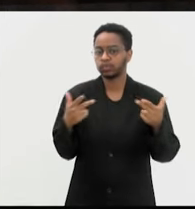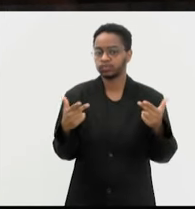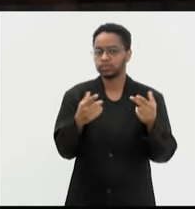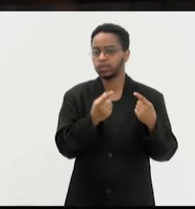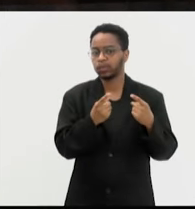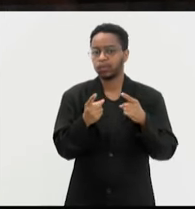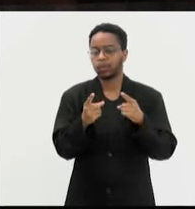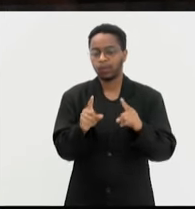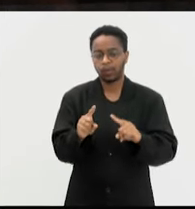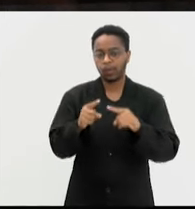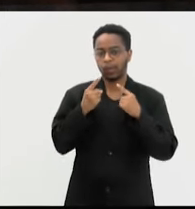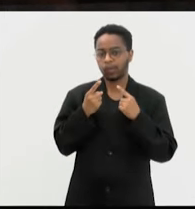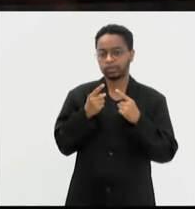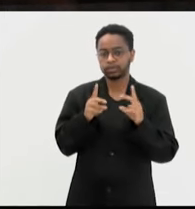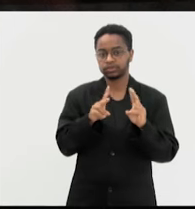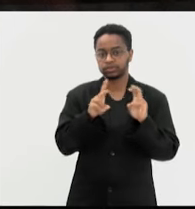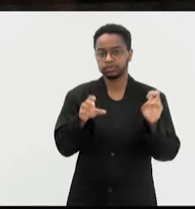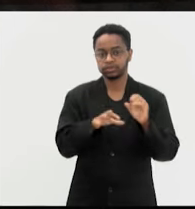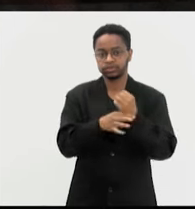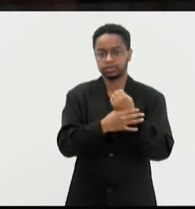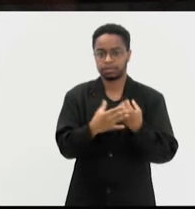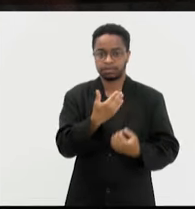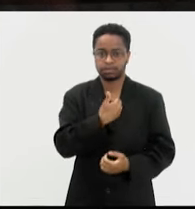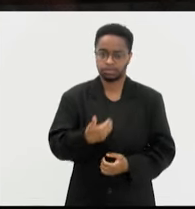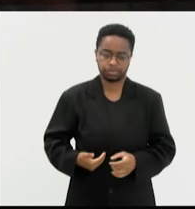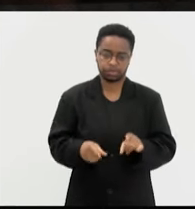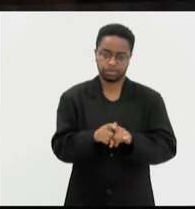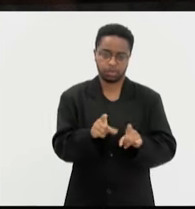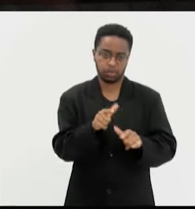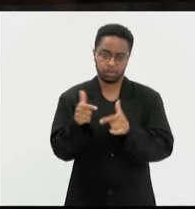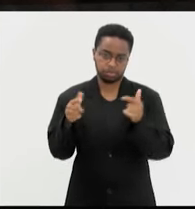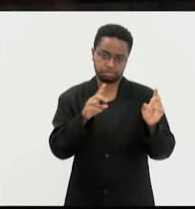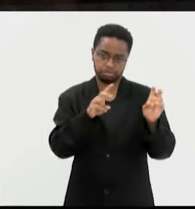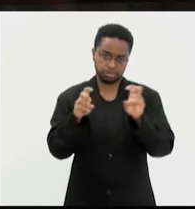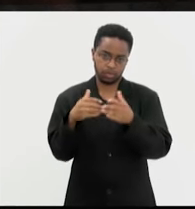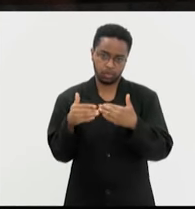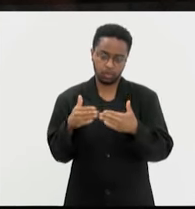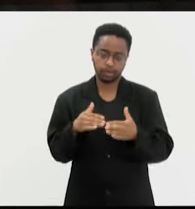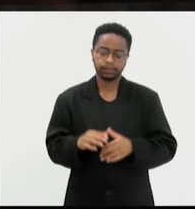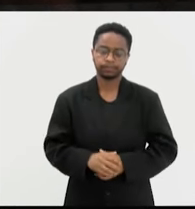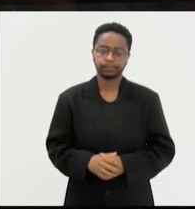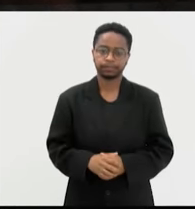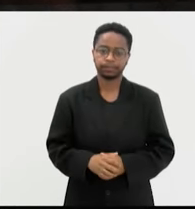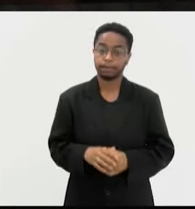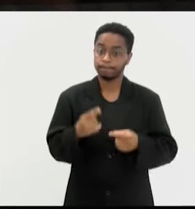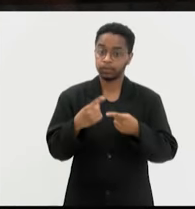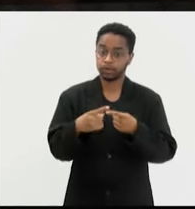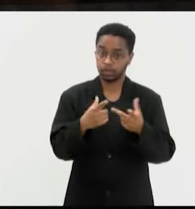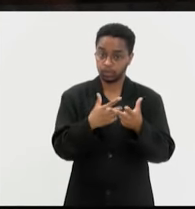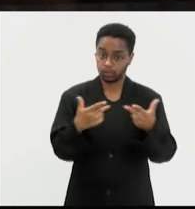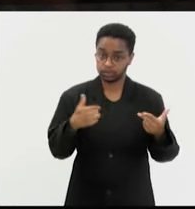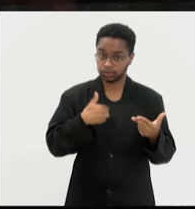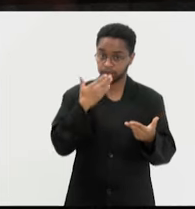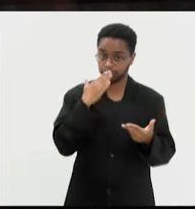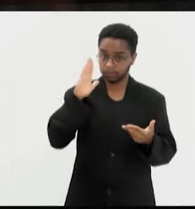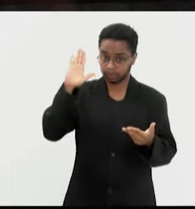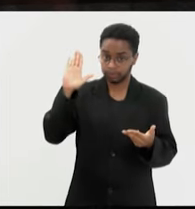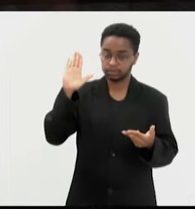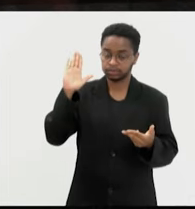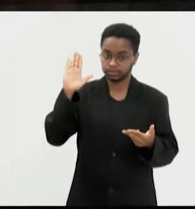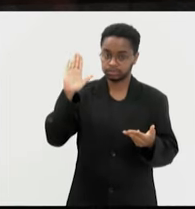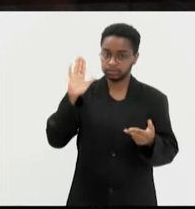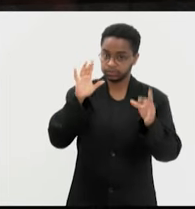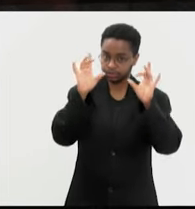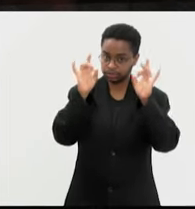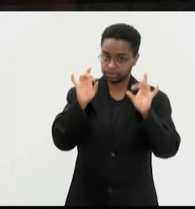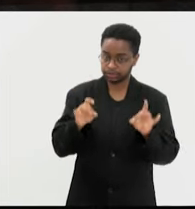Marcelo Dino com relação à segurança pública nem qualquer outro assunto pois aquilo que eu prometi de forma especial